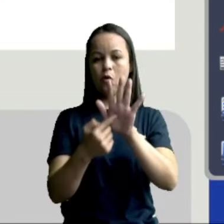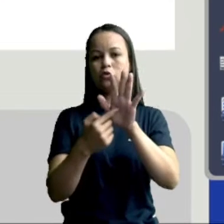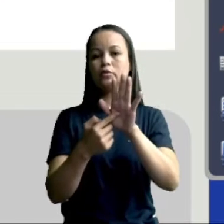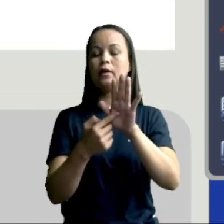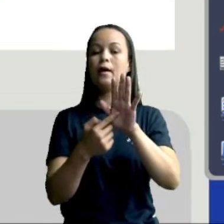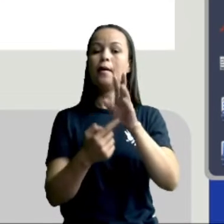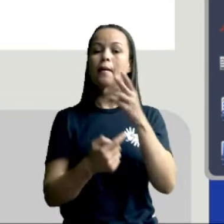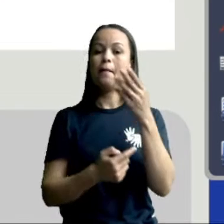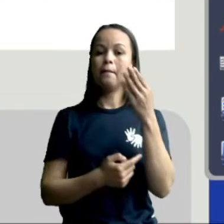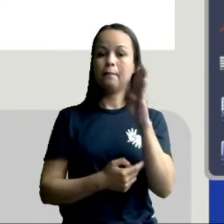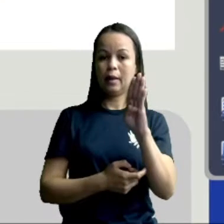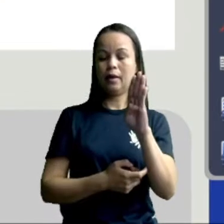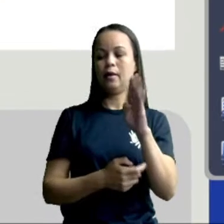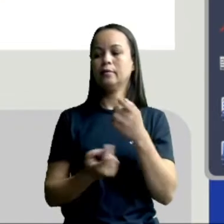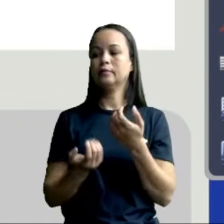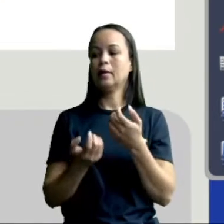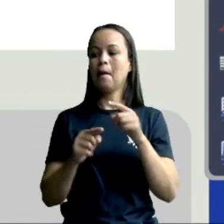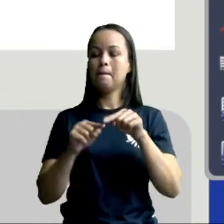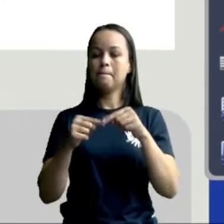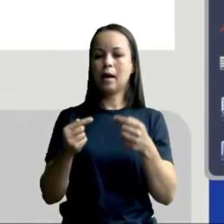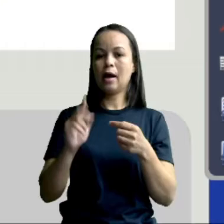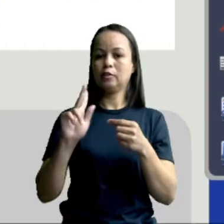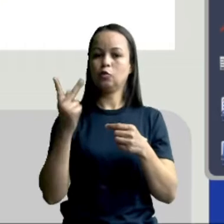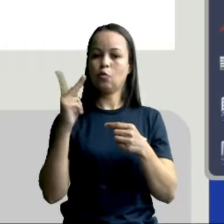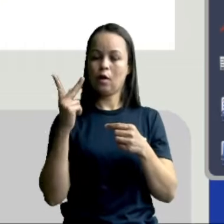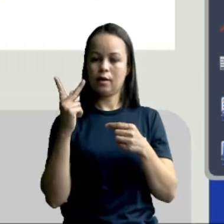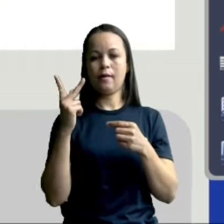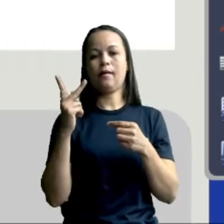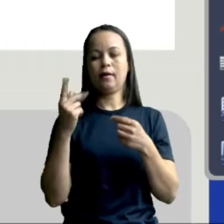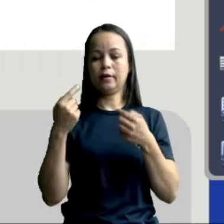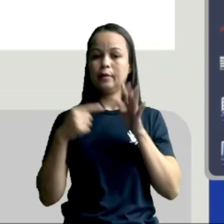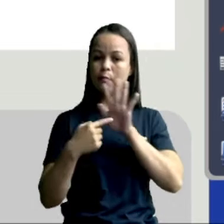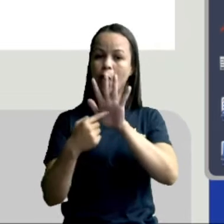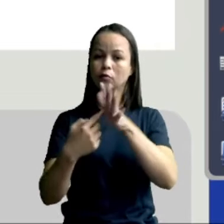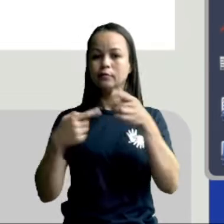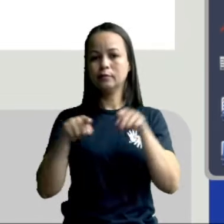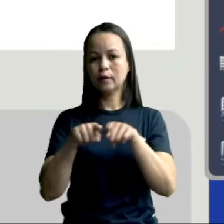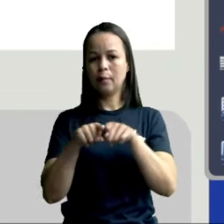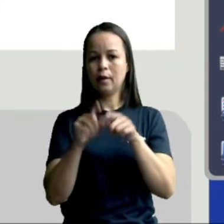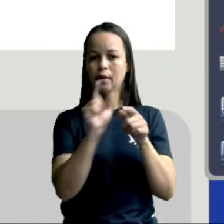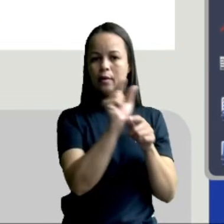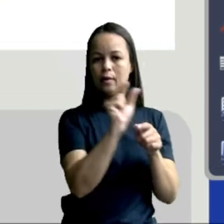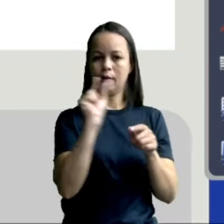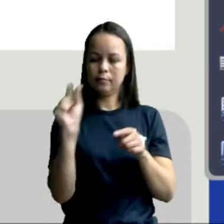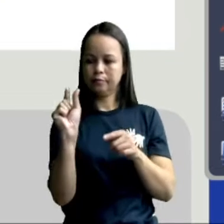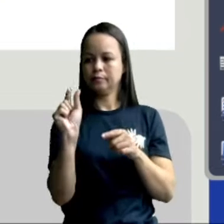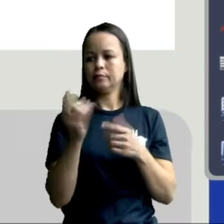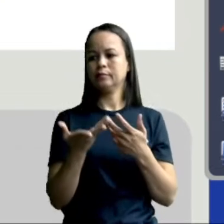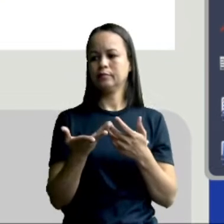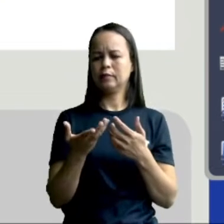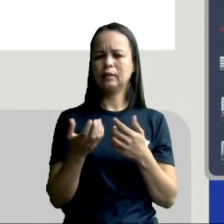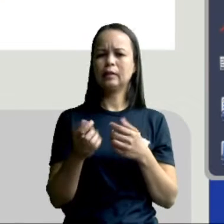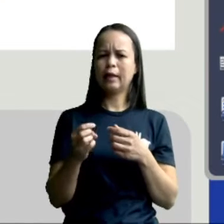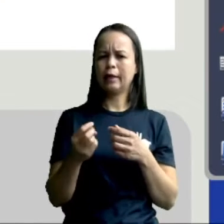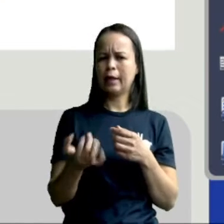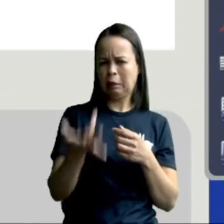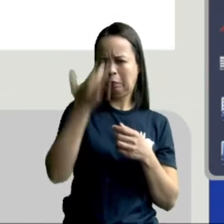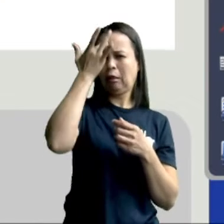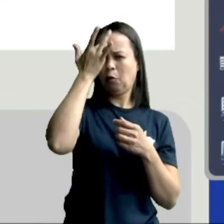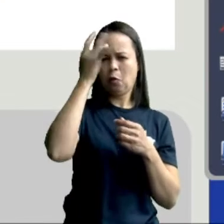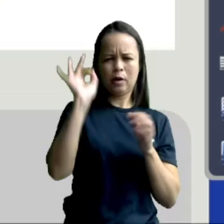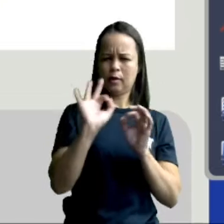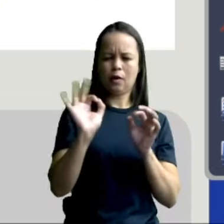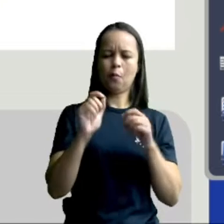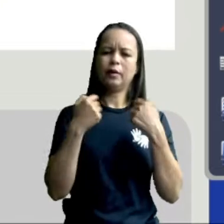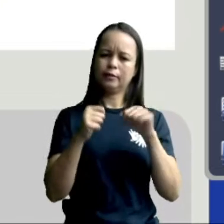o valor de B, mais o H que aparece também 2 vezes, esse lado e esse, tá? Olha aqui, tem que decorar essas fórmulas? Não, tem só